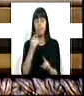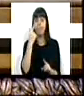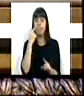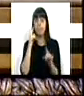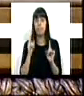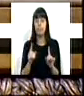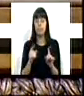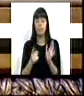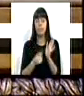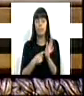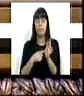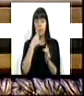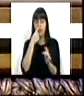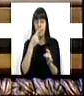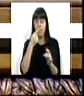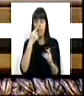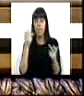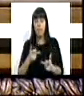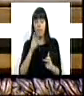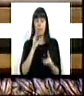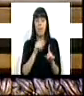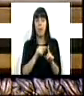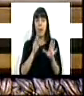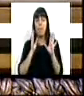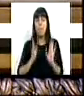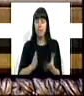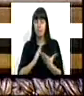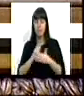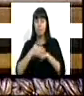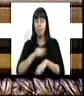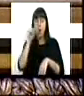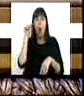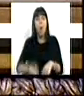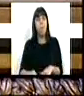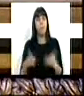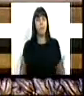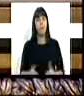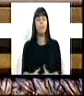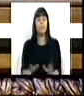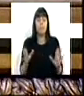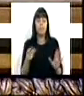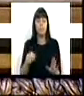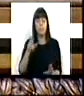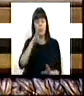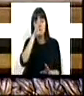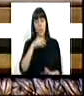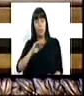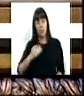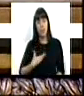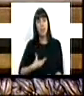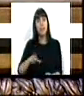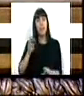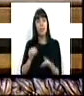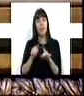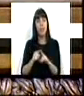atenção para a fragilidade do banco e para a necessidade de uma intervenção imediata. Mas o anterior Governo